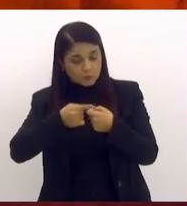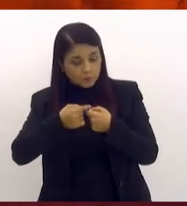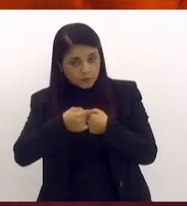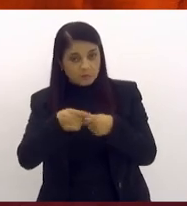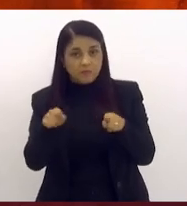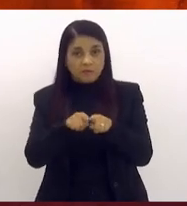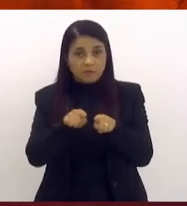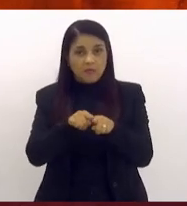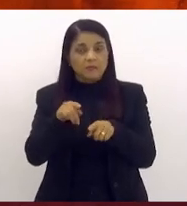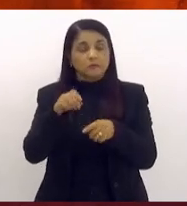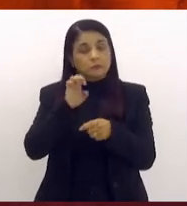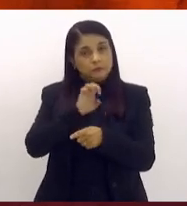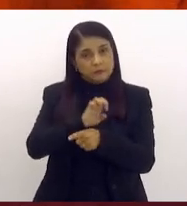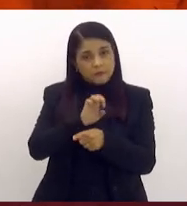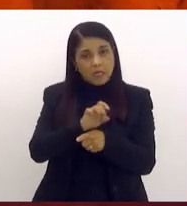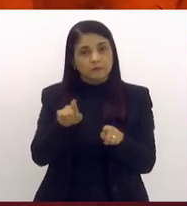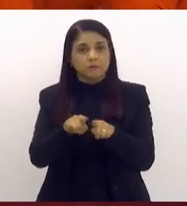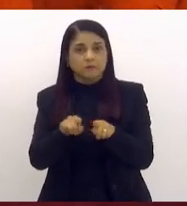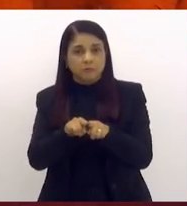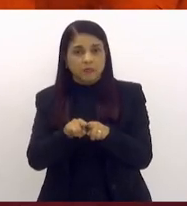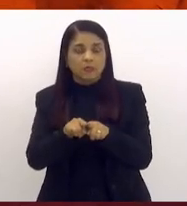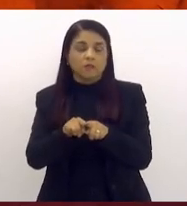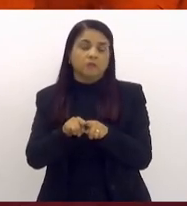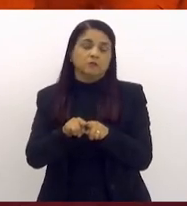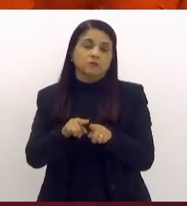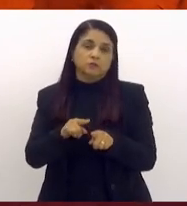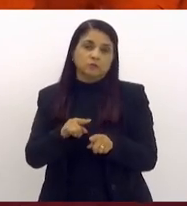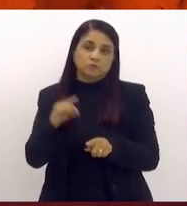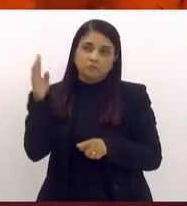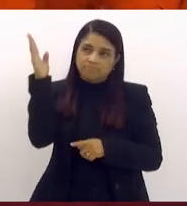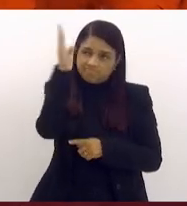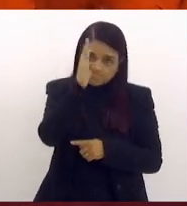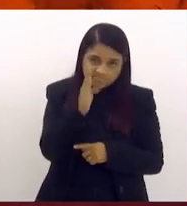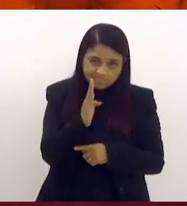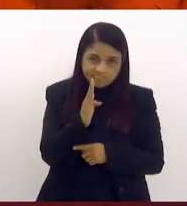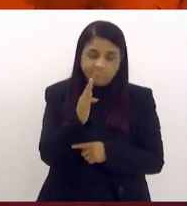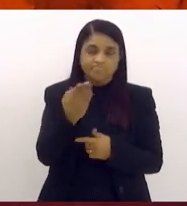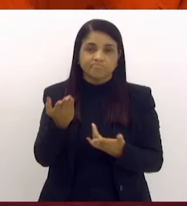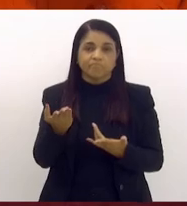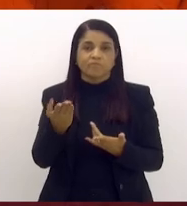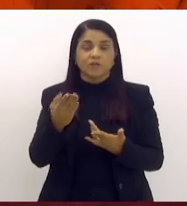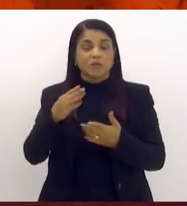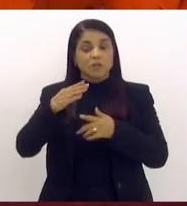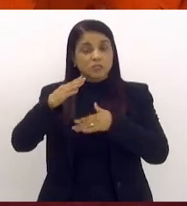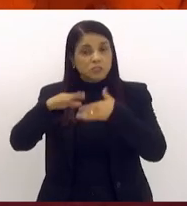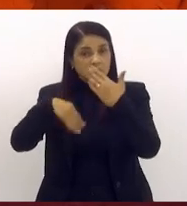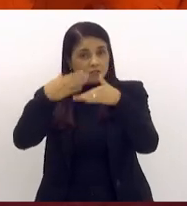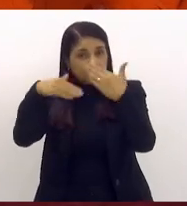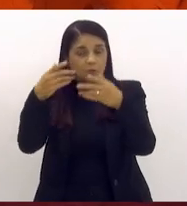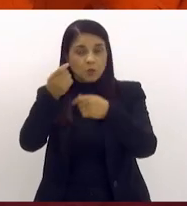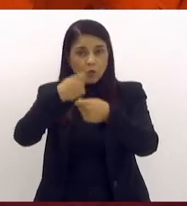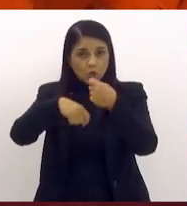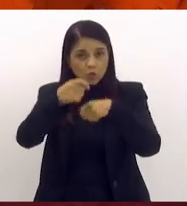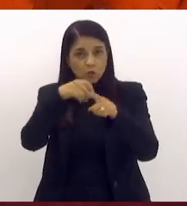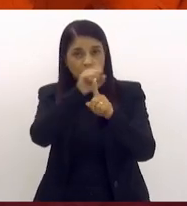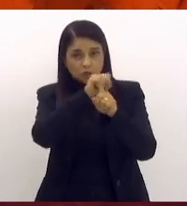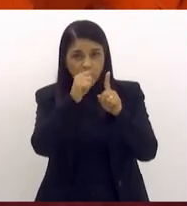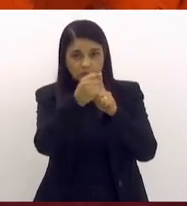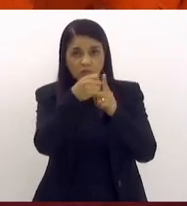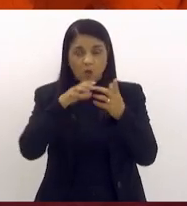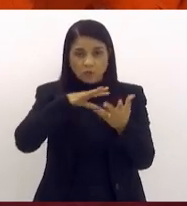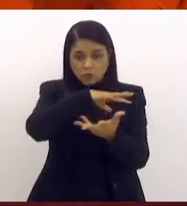mas também dos estados e também do nosso imenso Brasil é um desenvolvimento econômico social e